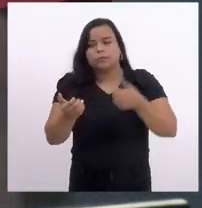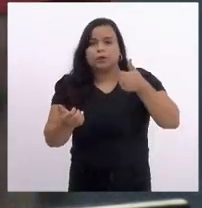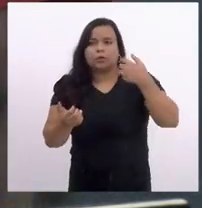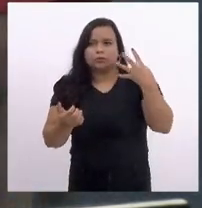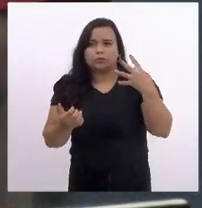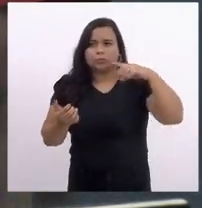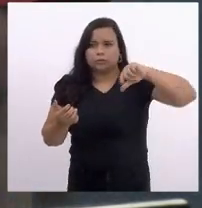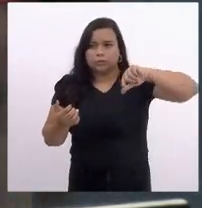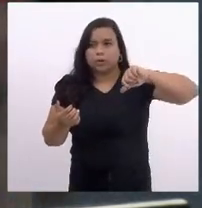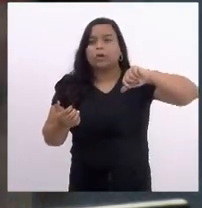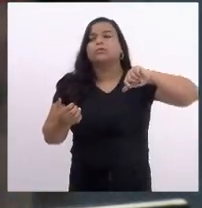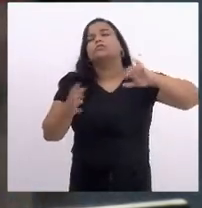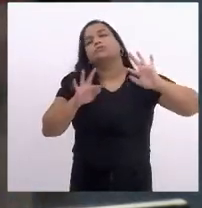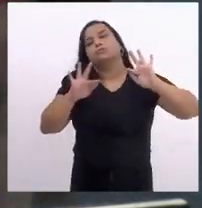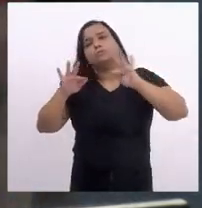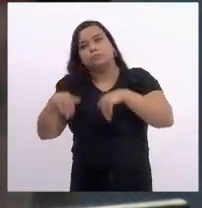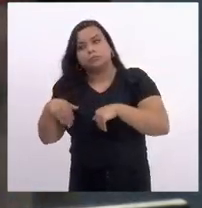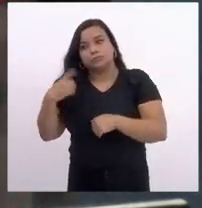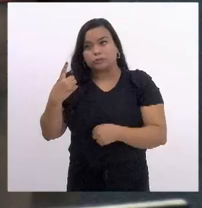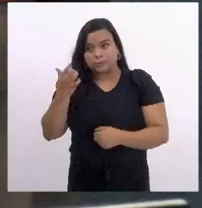16 horas e 19 minutos.